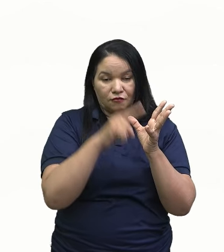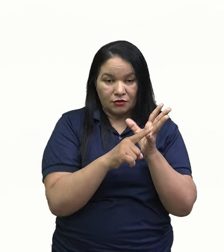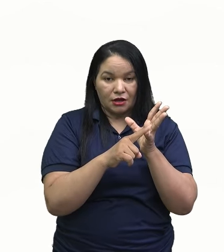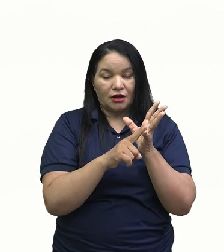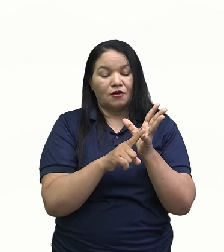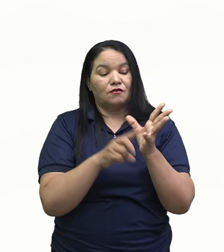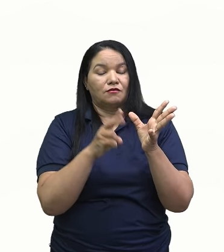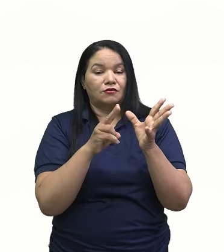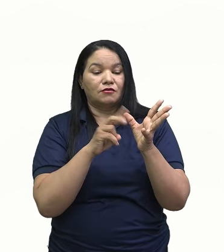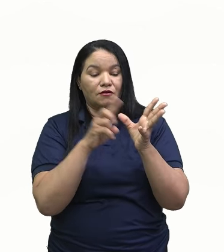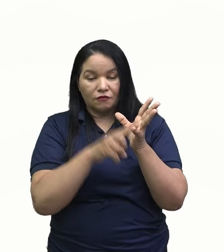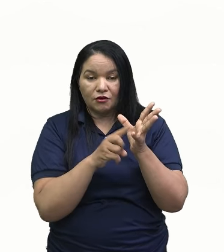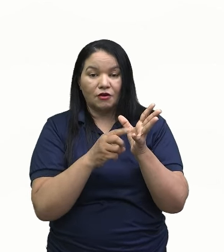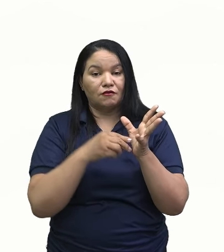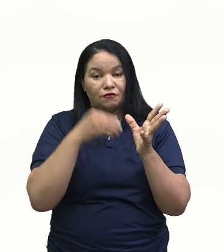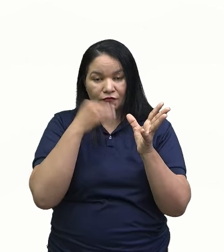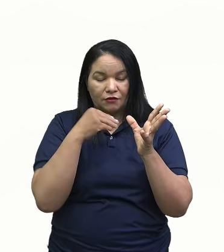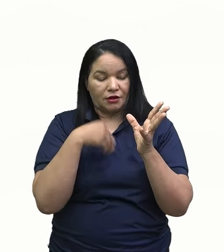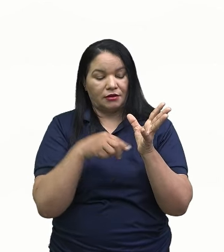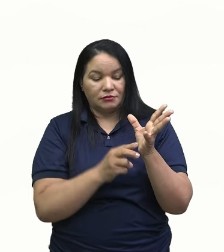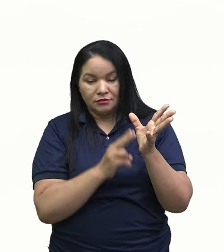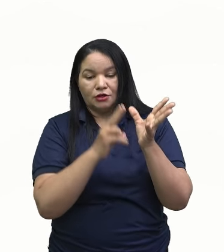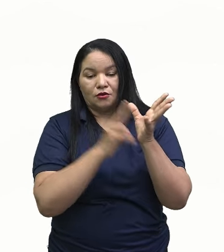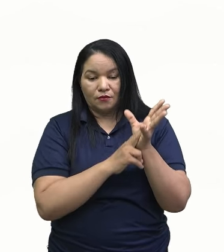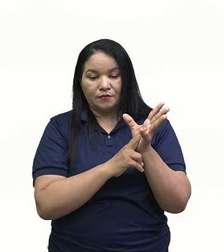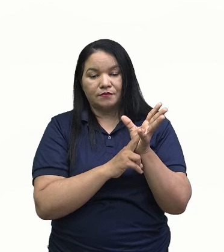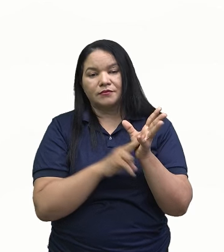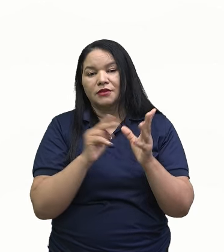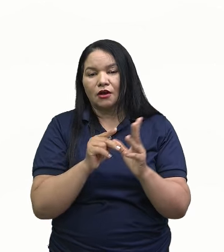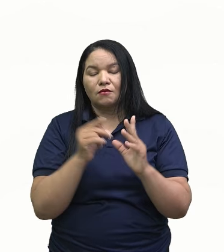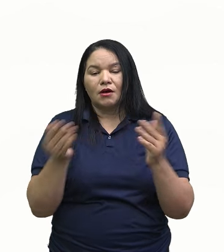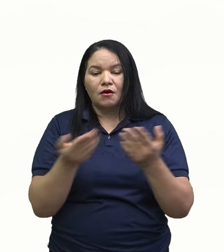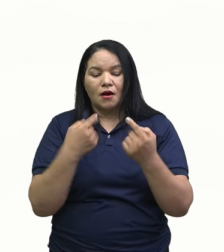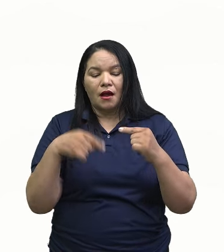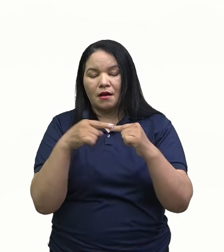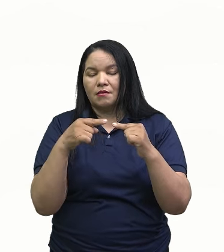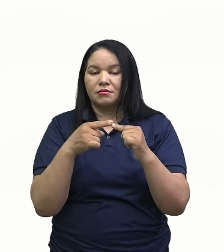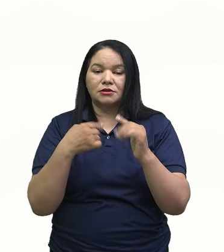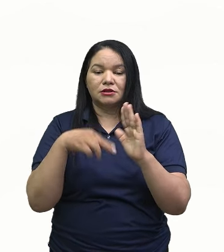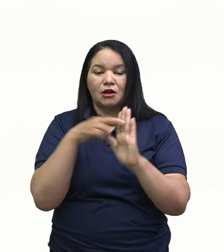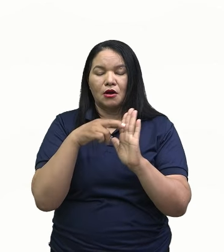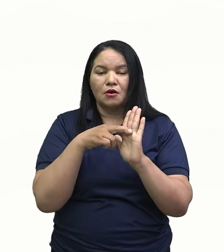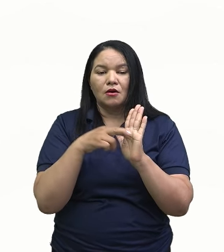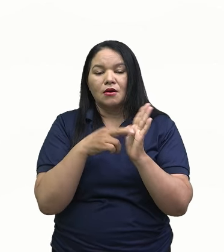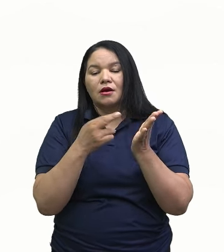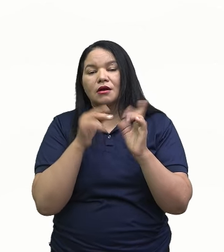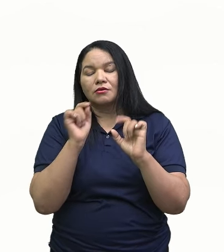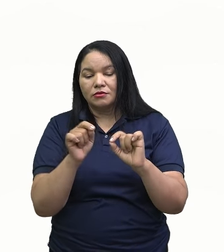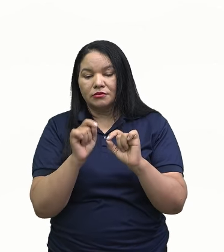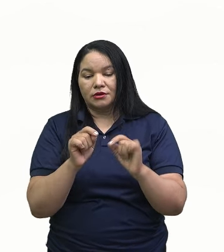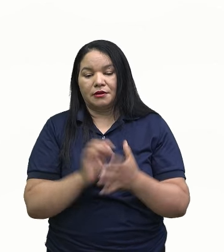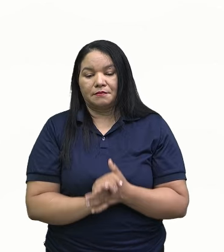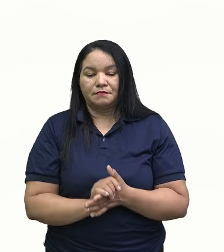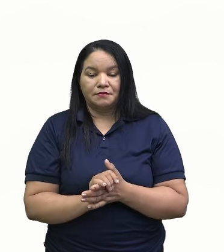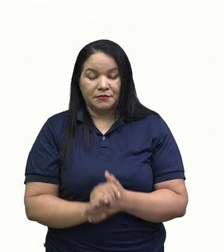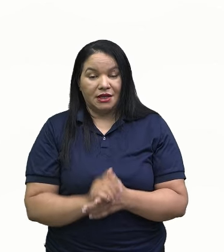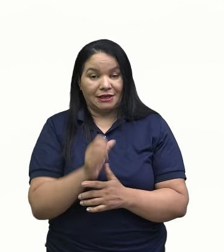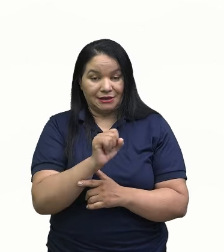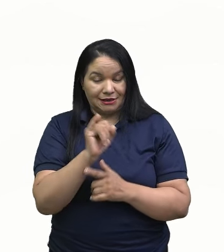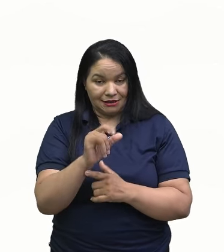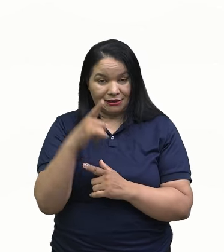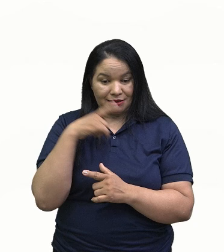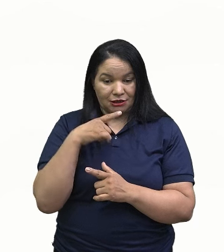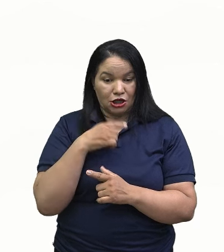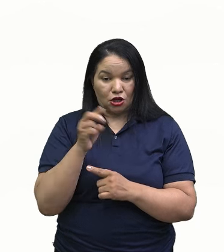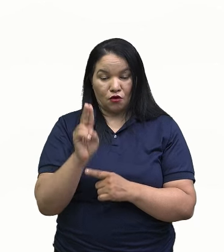que acontece com a nova ortografia, com o novo acordo ortográfico? Quando eu tenho um U, guarda